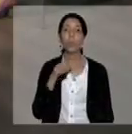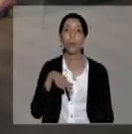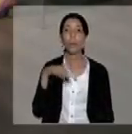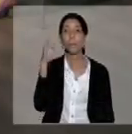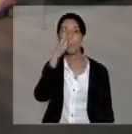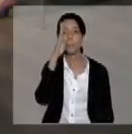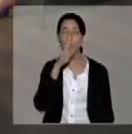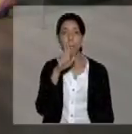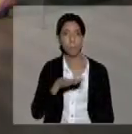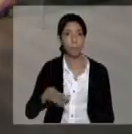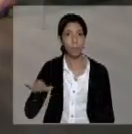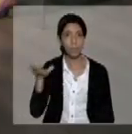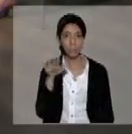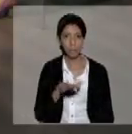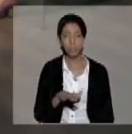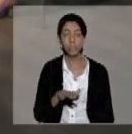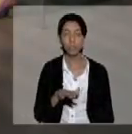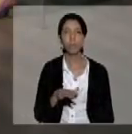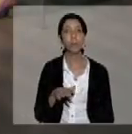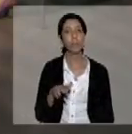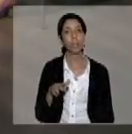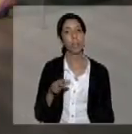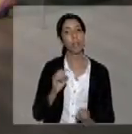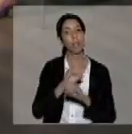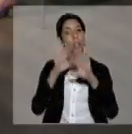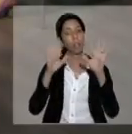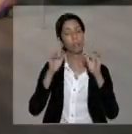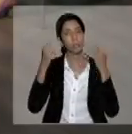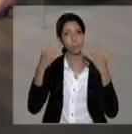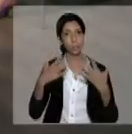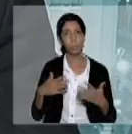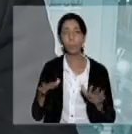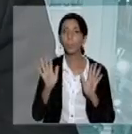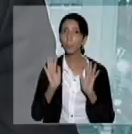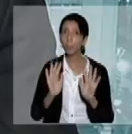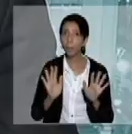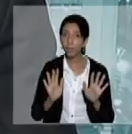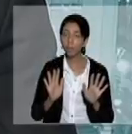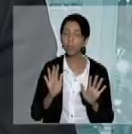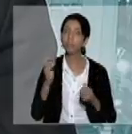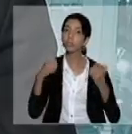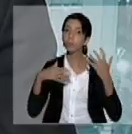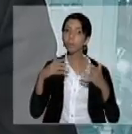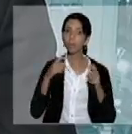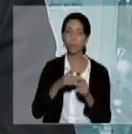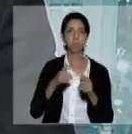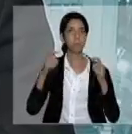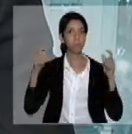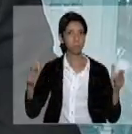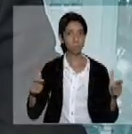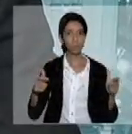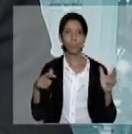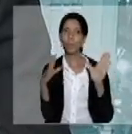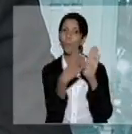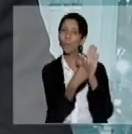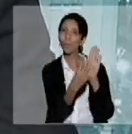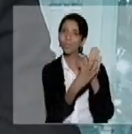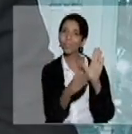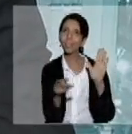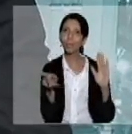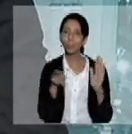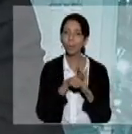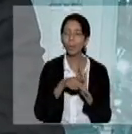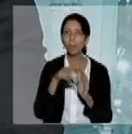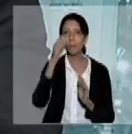Rafael? Esses números são de Brasil. Exatamente, claro. É bom deixar isso bem claro. Mas em termos de expansão, o próprio modelo